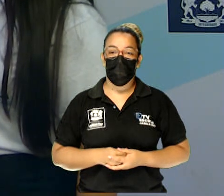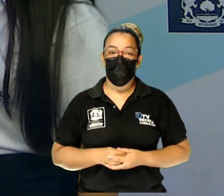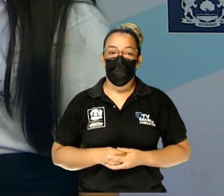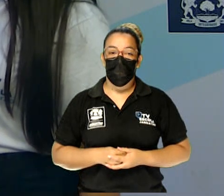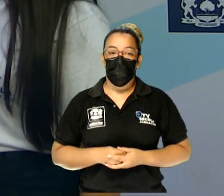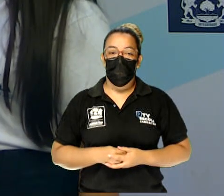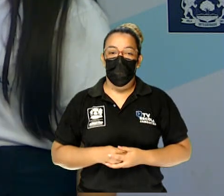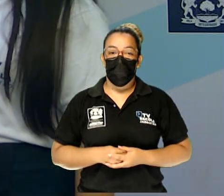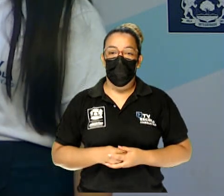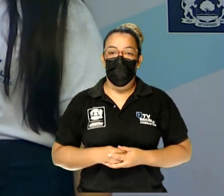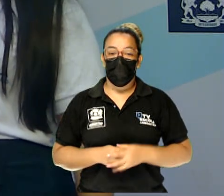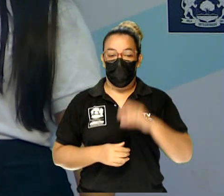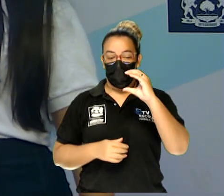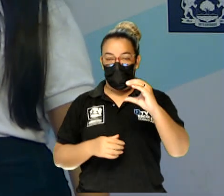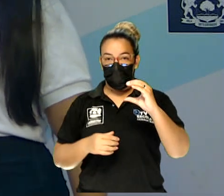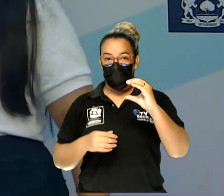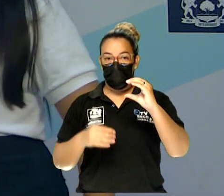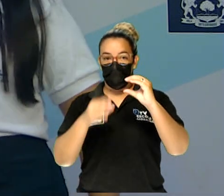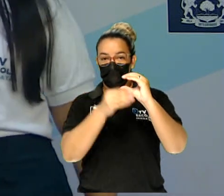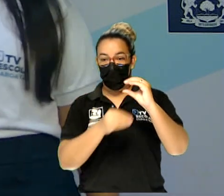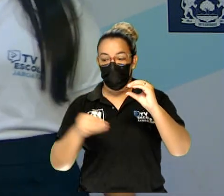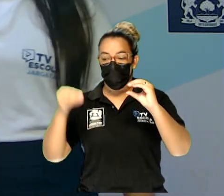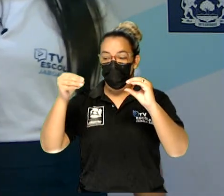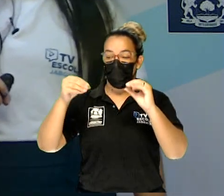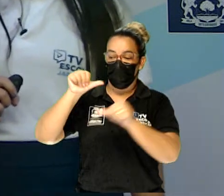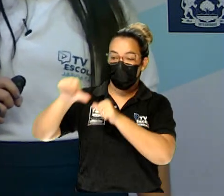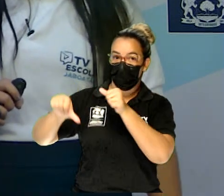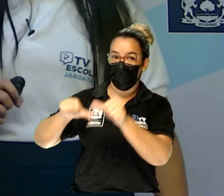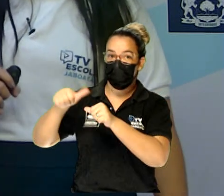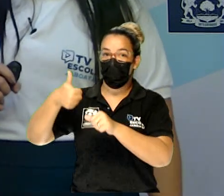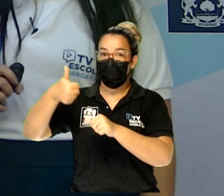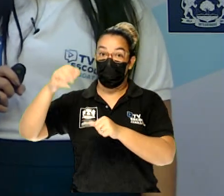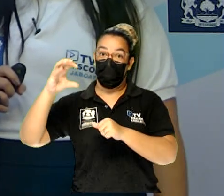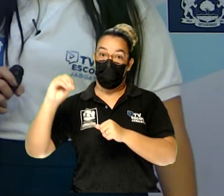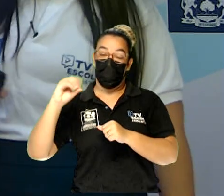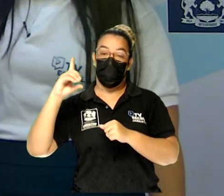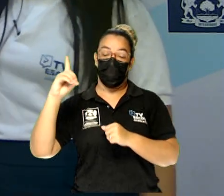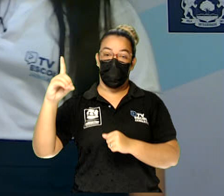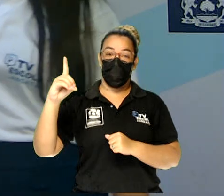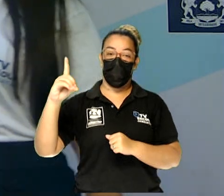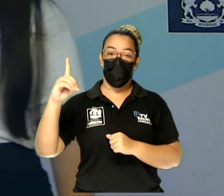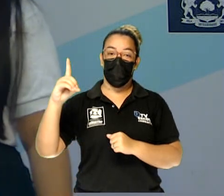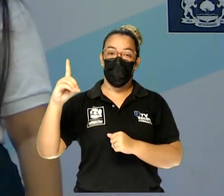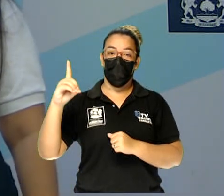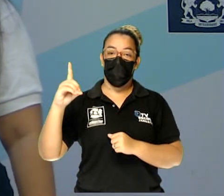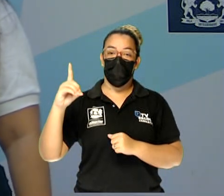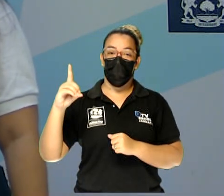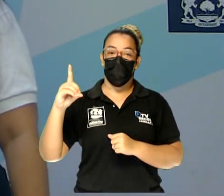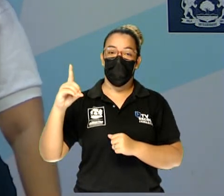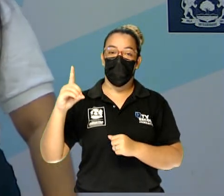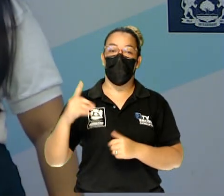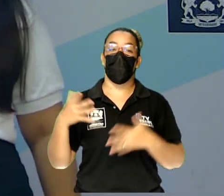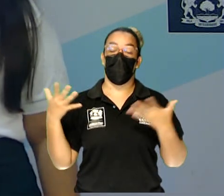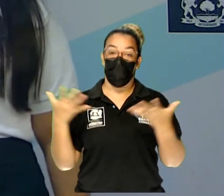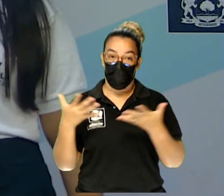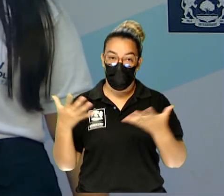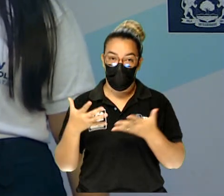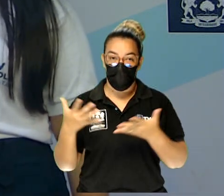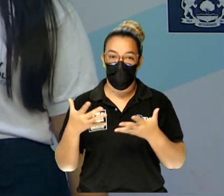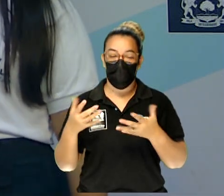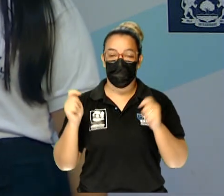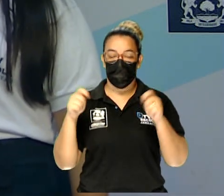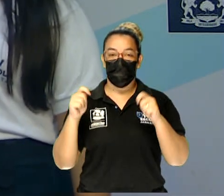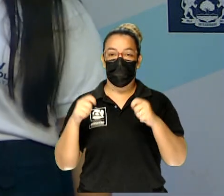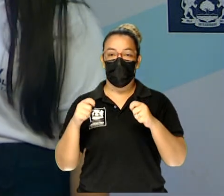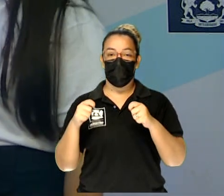Peguei a centena, transformei em 10 dezenas. Então, ficou aqui, ó, uma